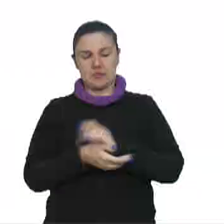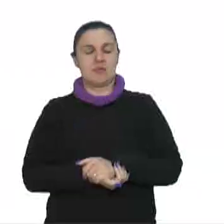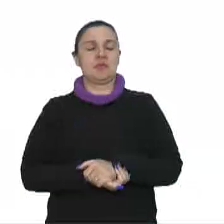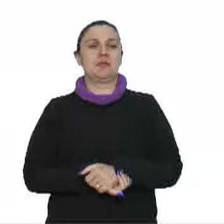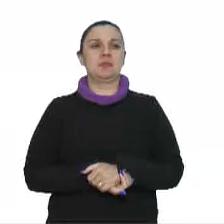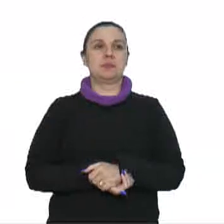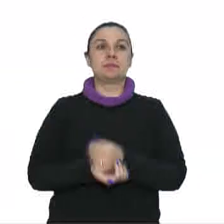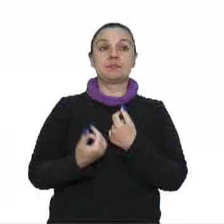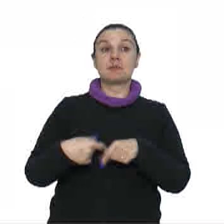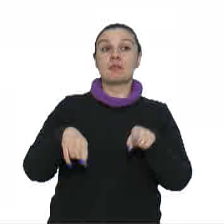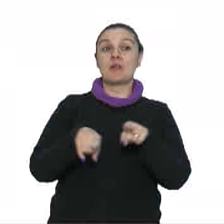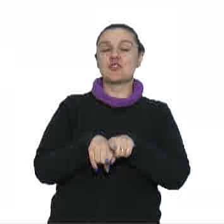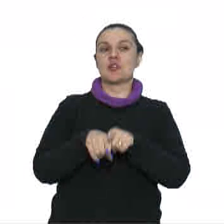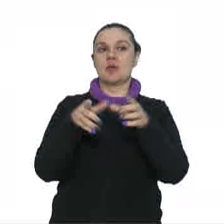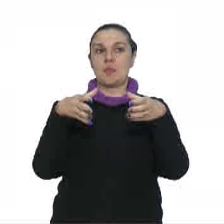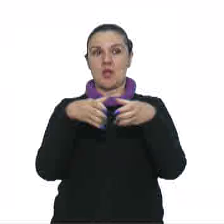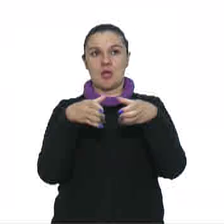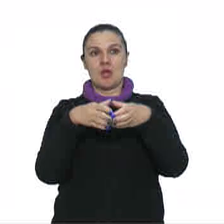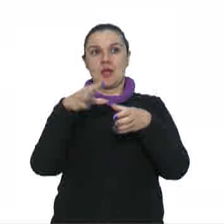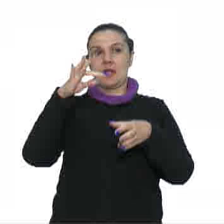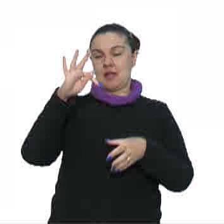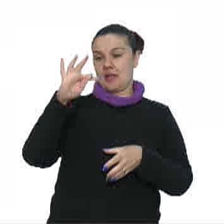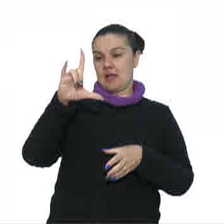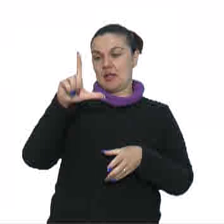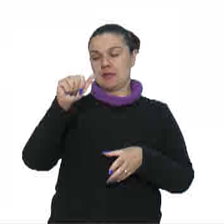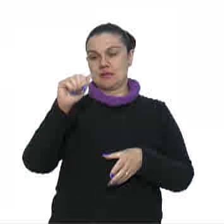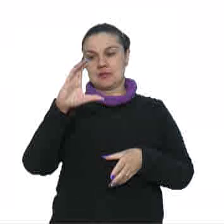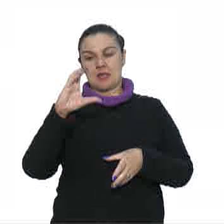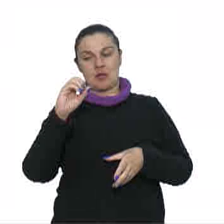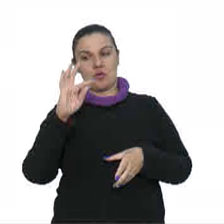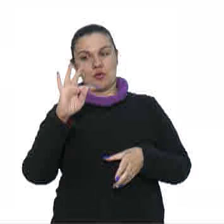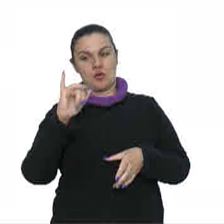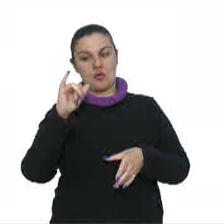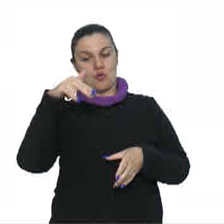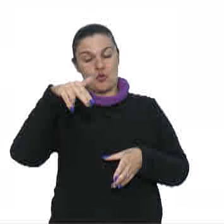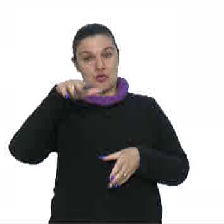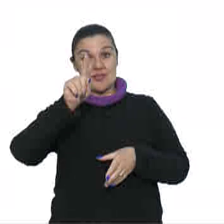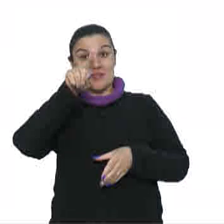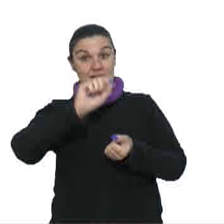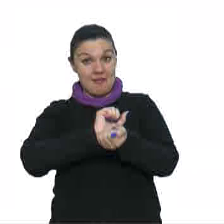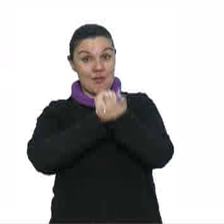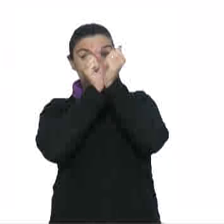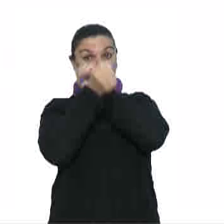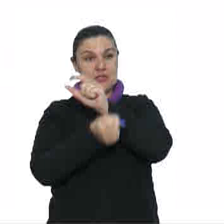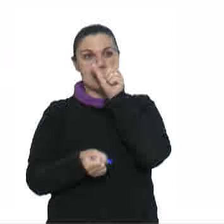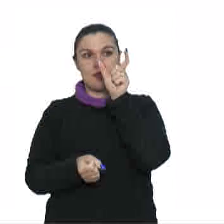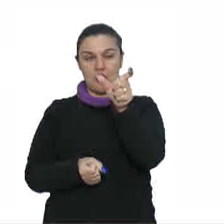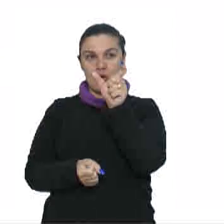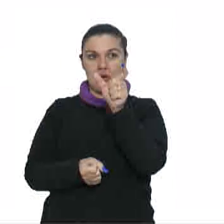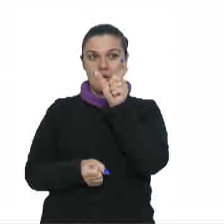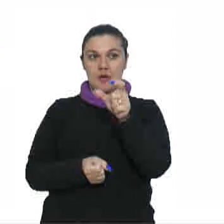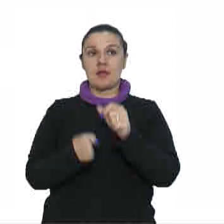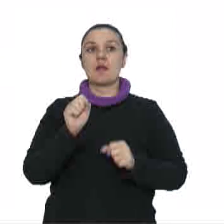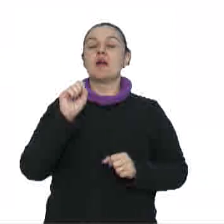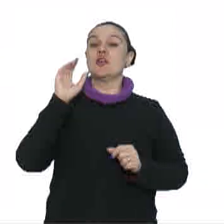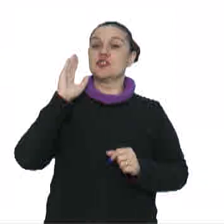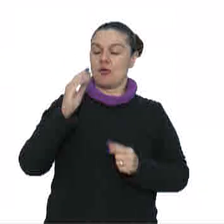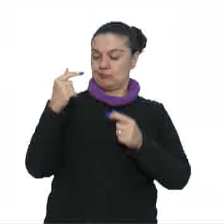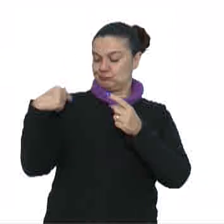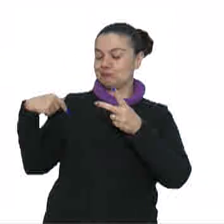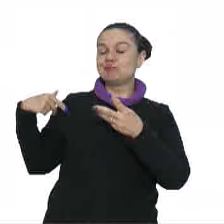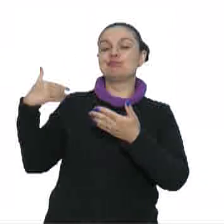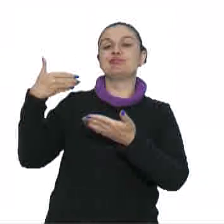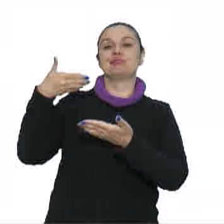também os tlacotins, eram os escravizados. E eu quero reforçar novamente esse termo. Poxa vida, uma herança aí que a gente